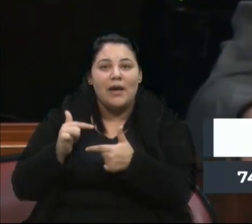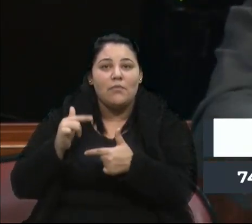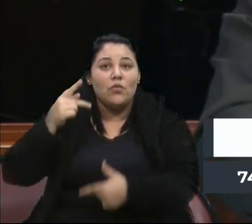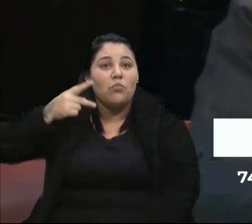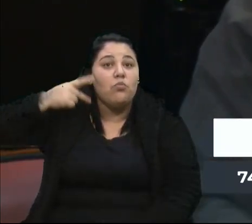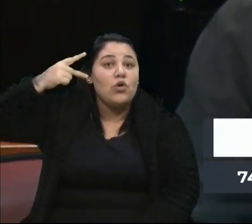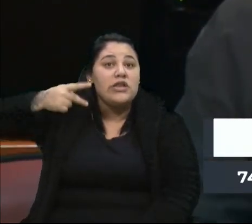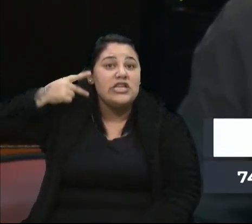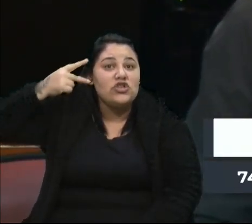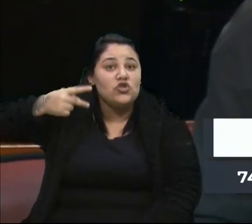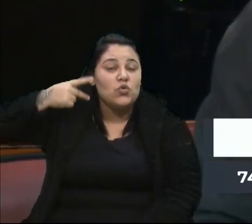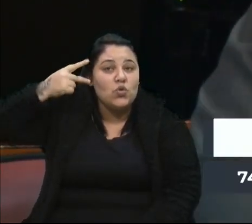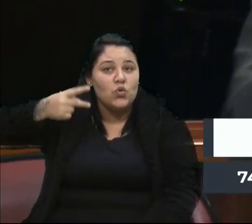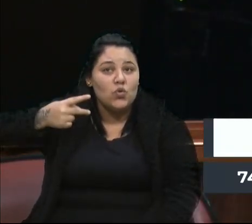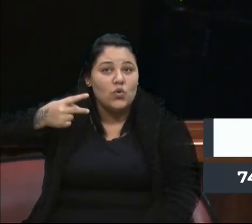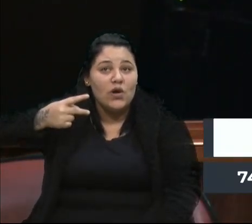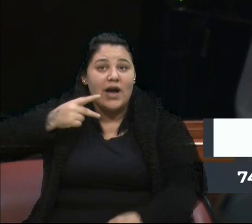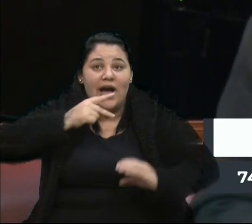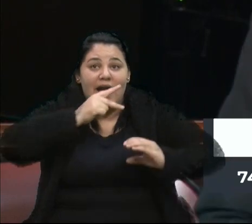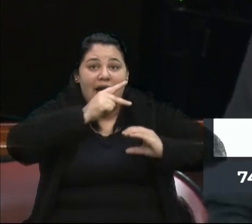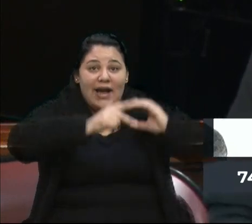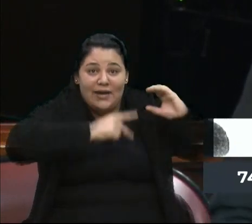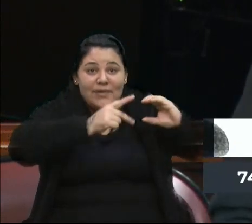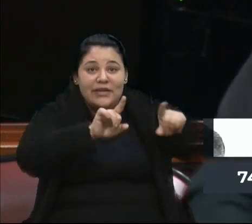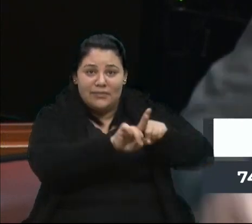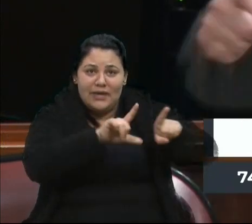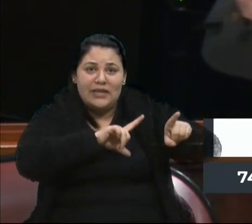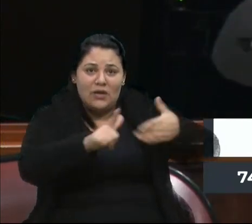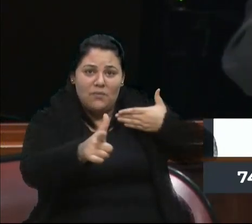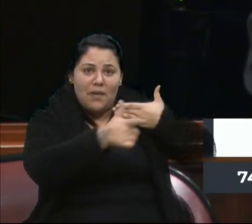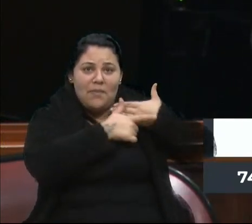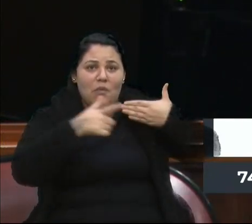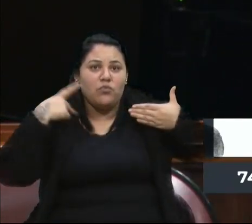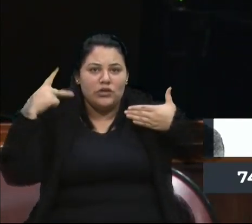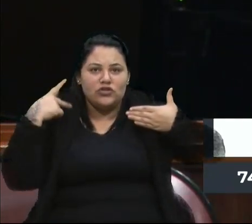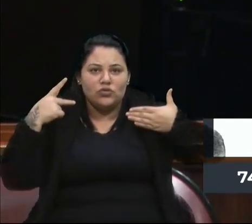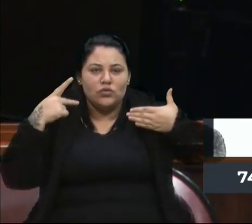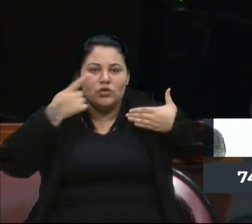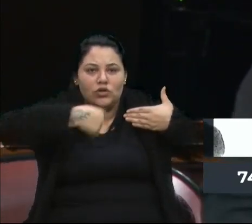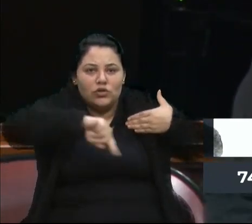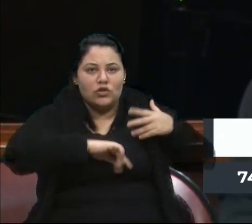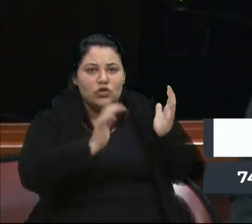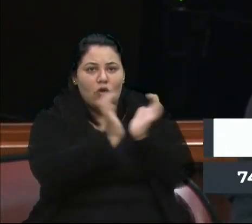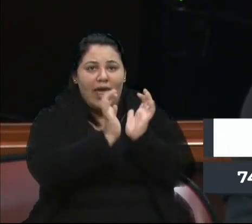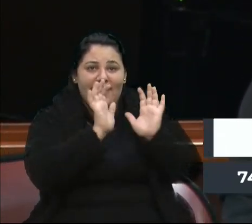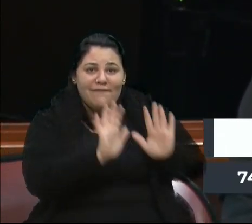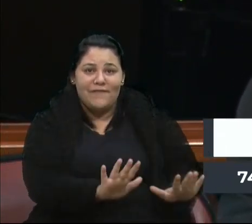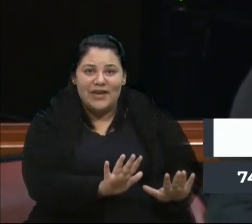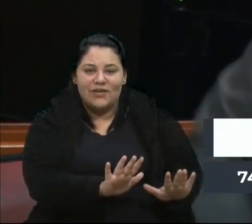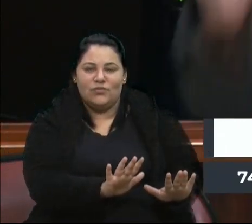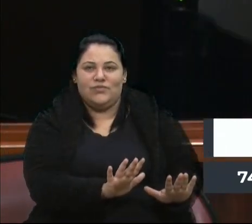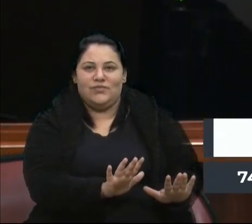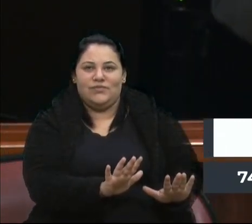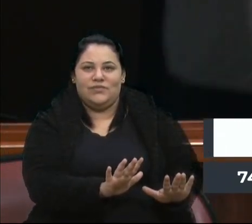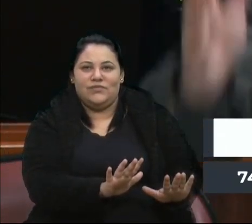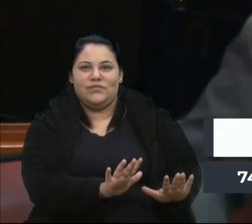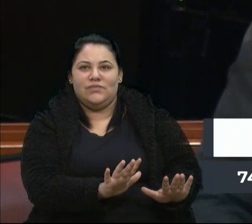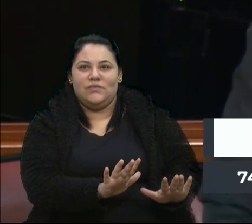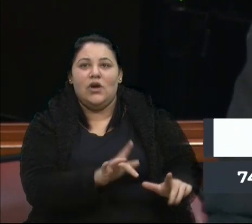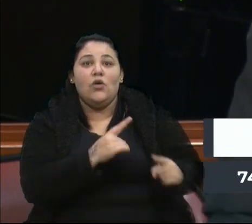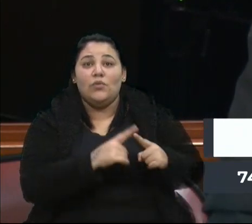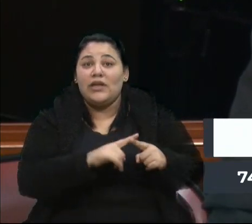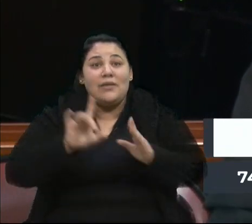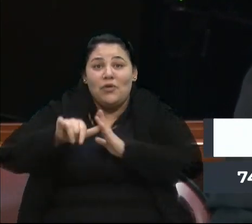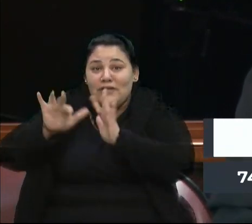A casa também tem uma função política, mas nós passamos, e os colegas servidores aqui permanecem. Quando nós nem formos